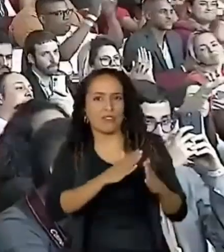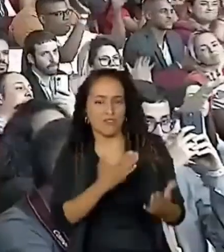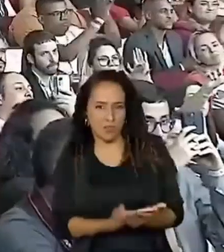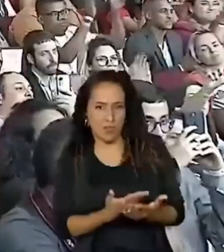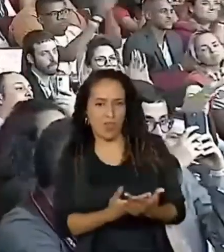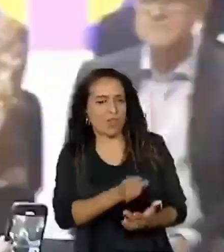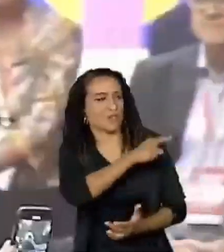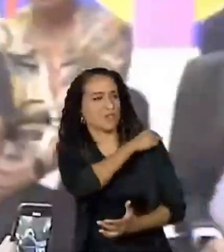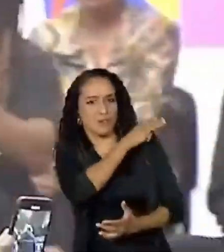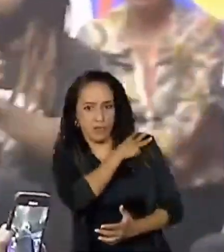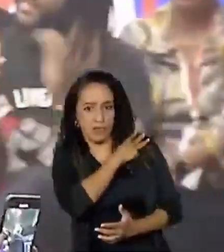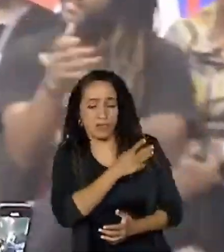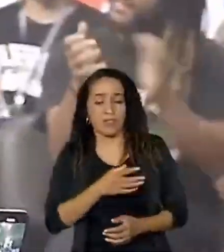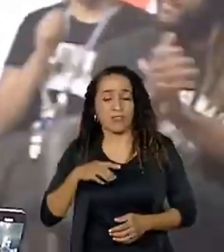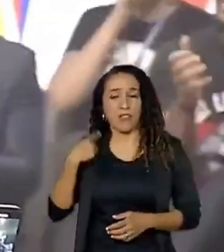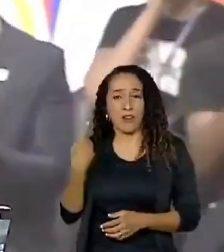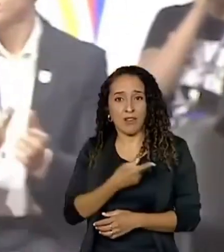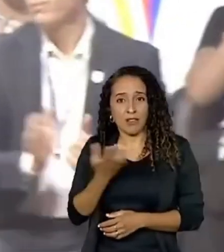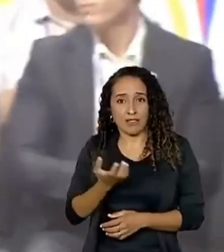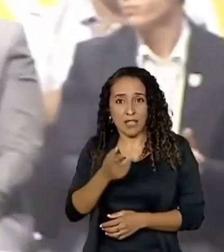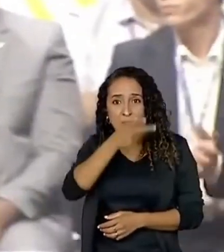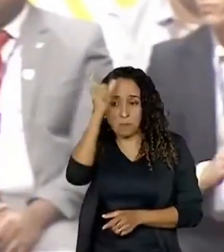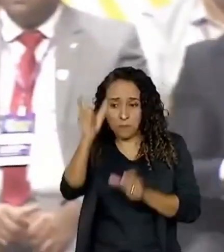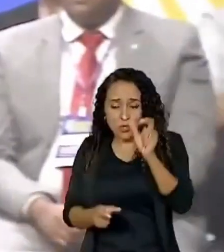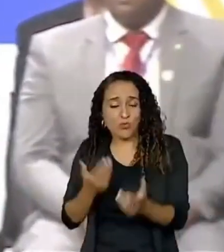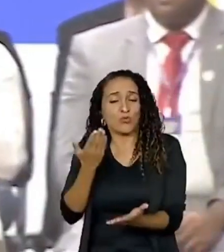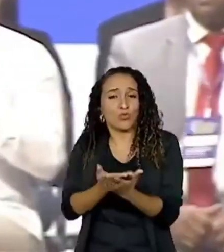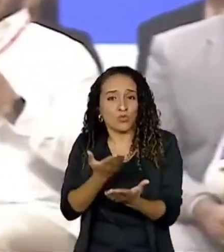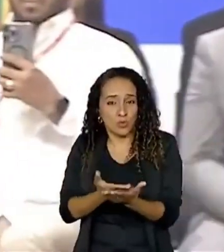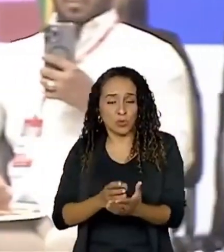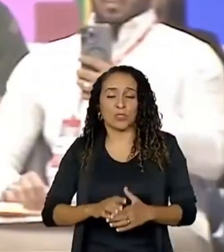quer que as pessoas estudem.